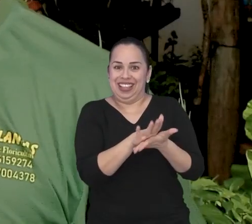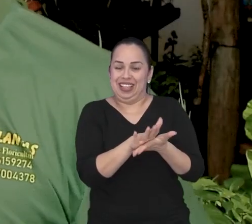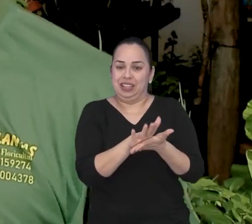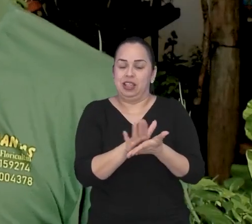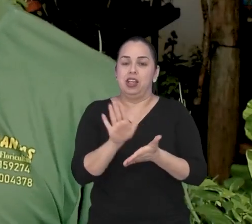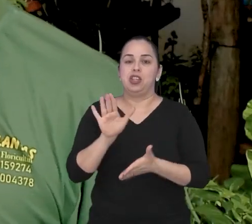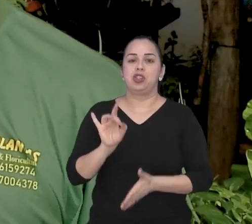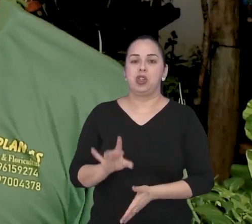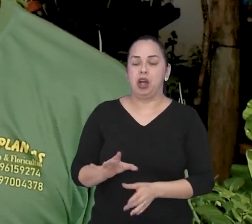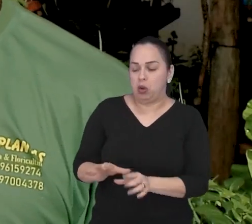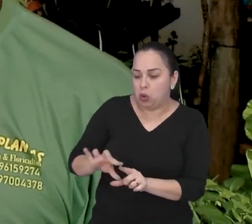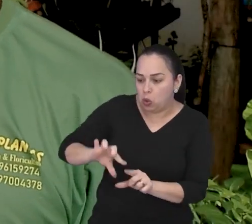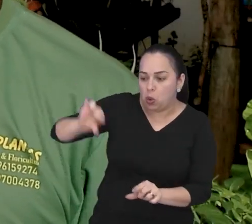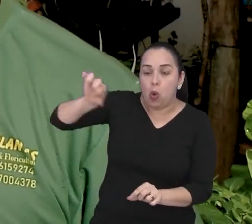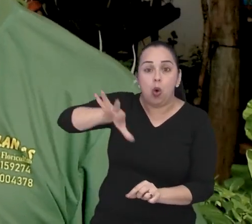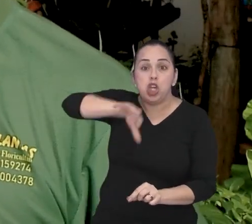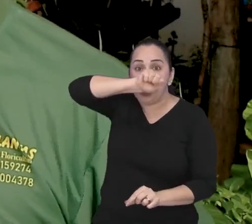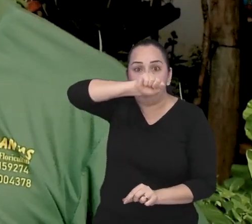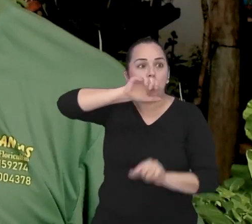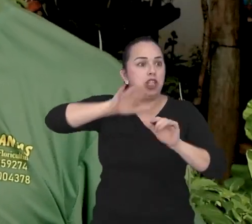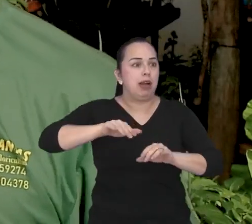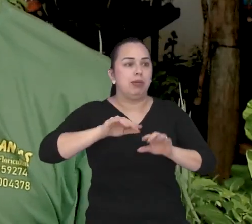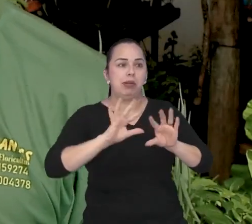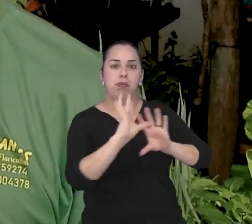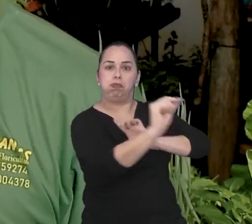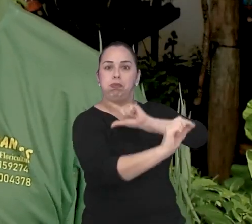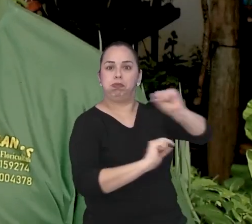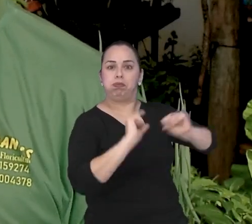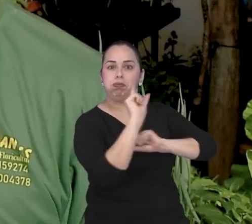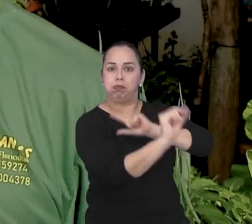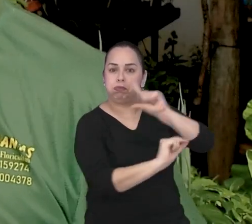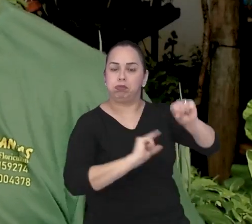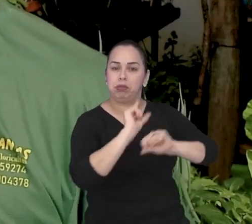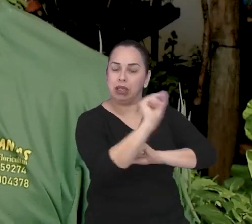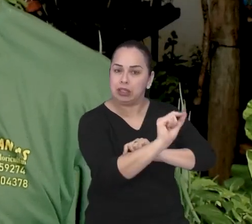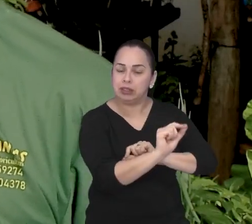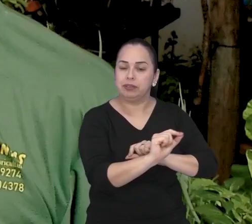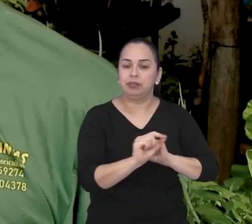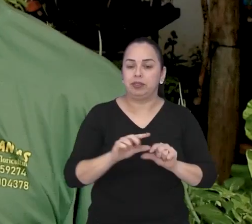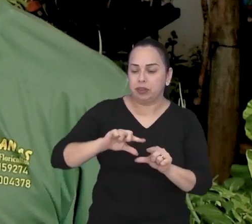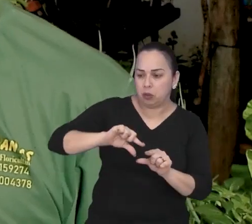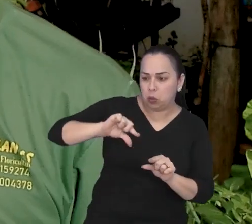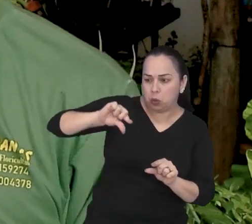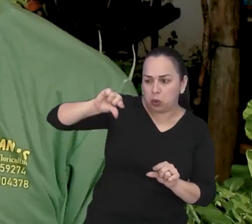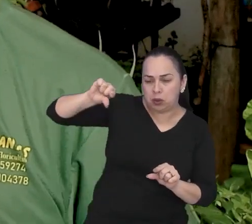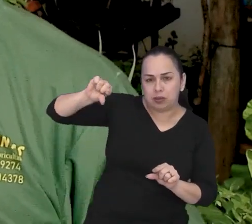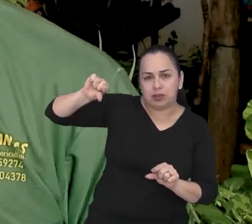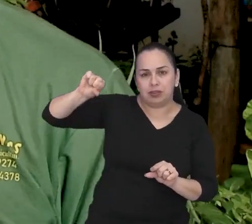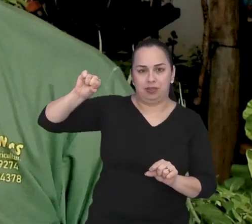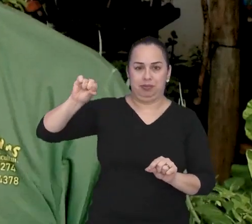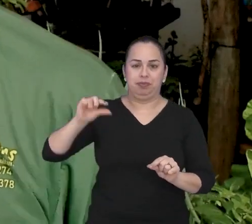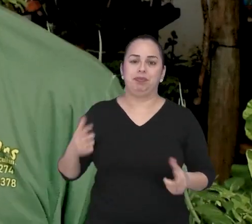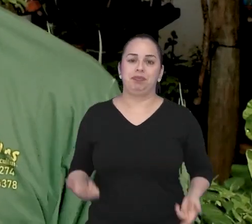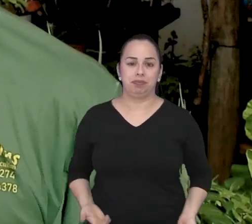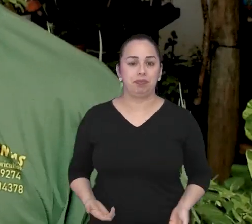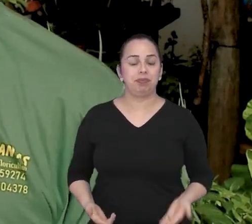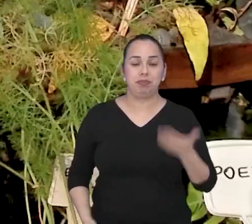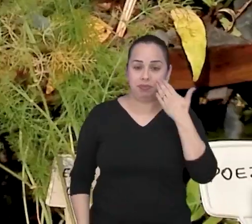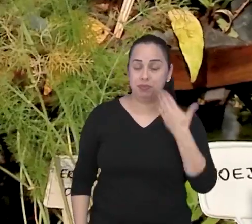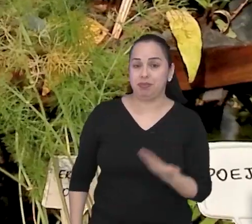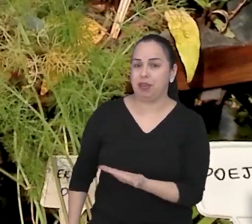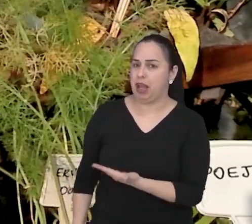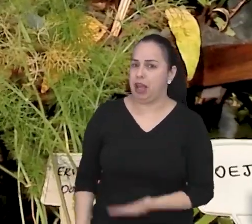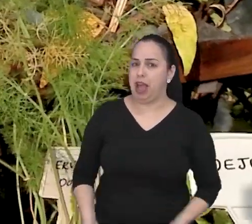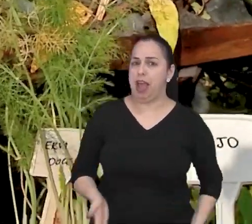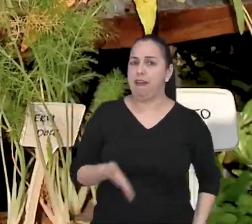a presença dela já ajuda, no caso o odor que ela solta, é o que faz espantar, digamos, eles da onde eles ficam alojados.